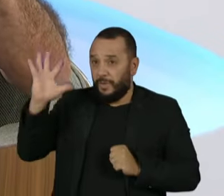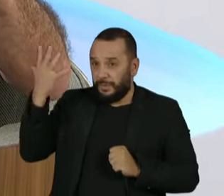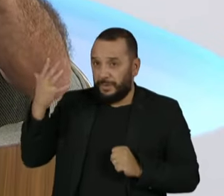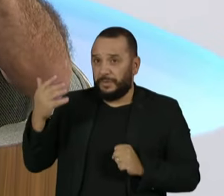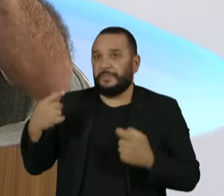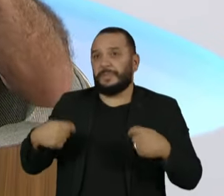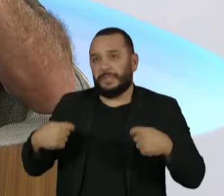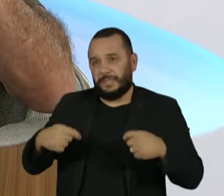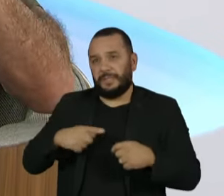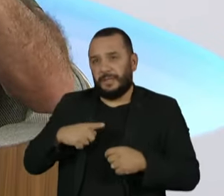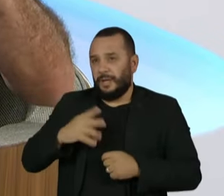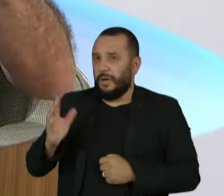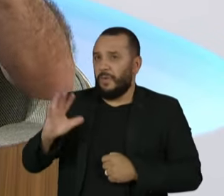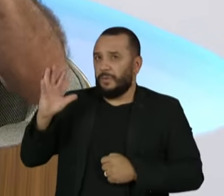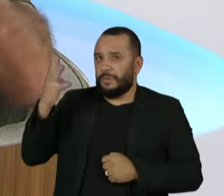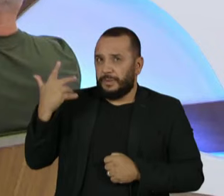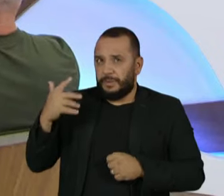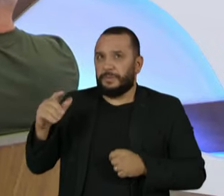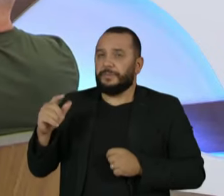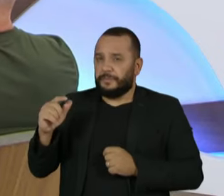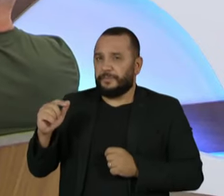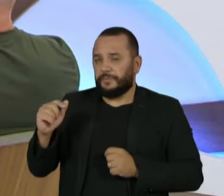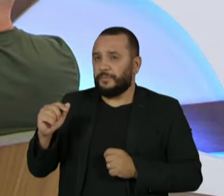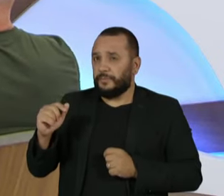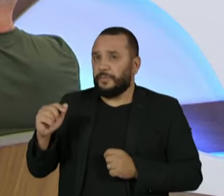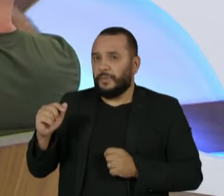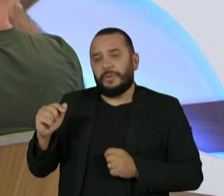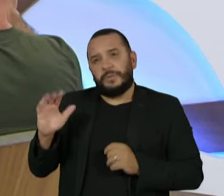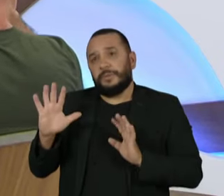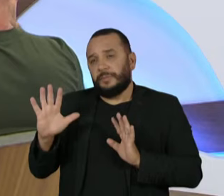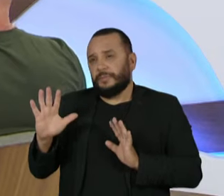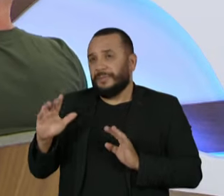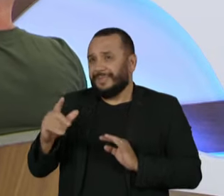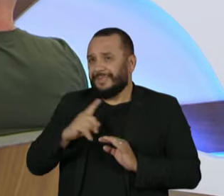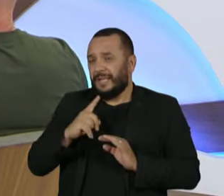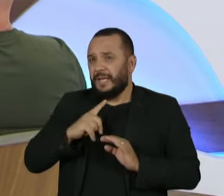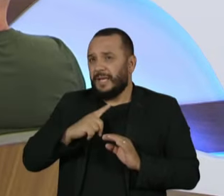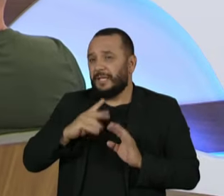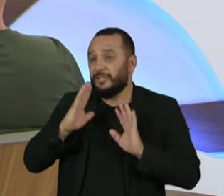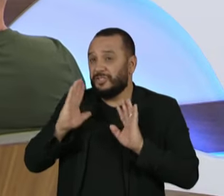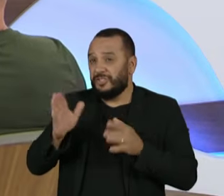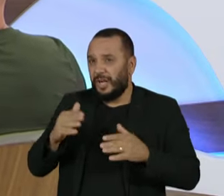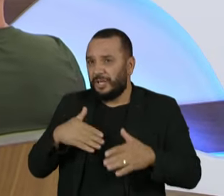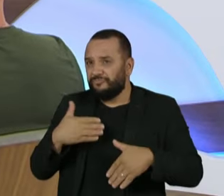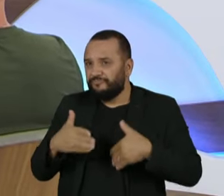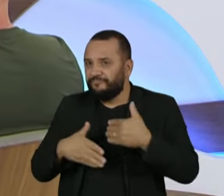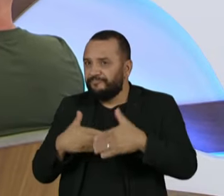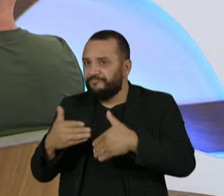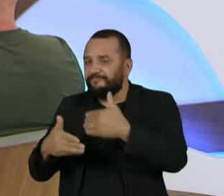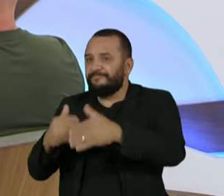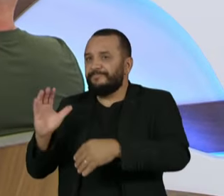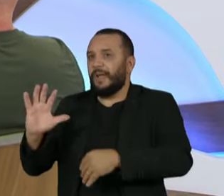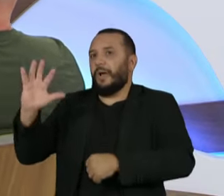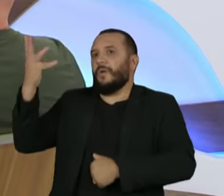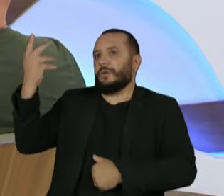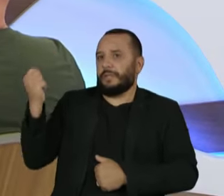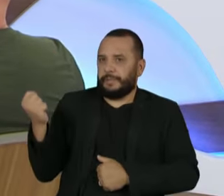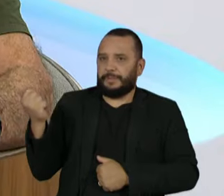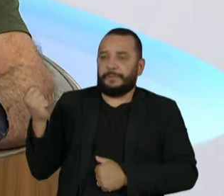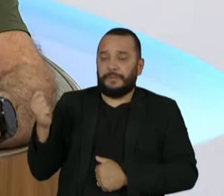conjunto de Agentes conseguiria ter causado isso com essas consequências isso é naturalmente